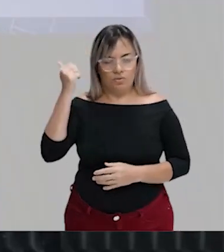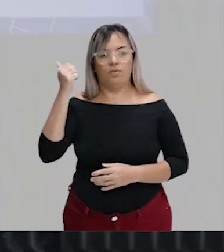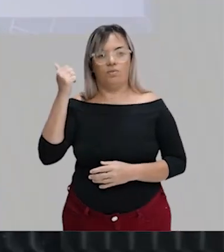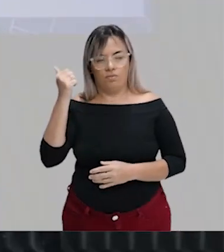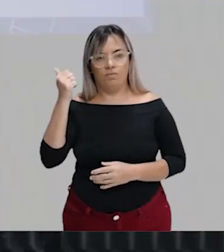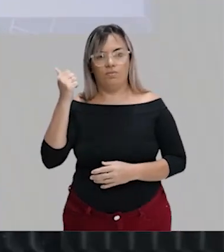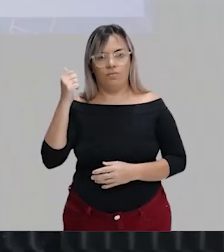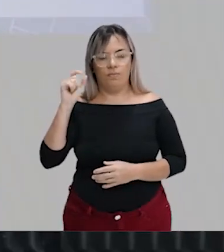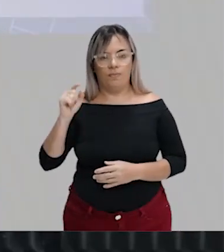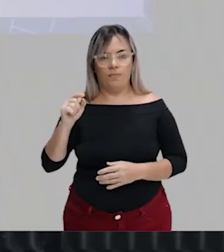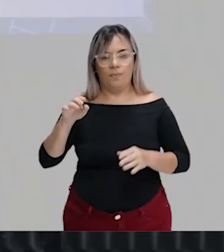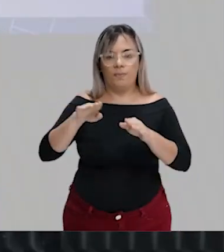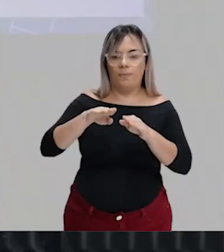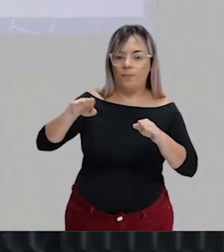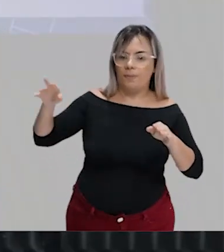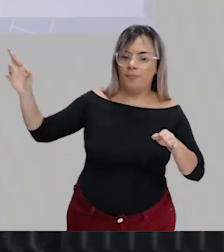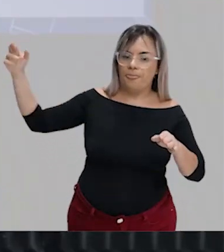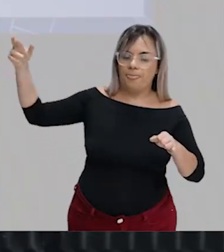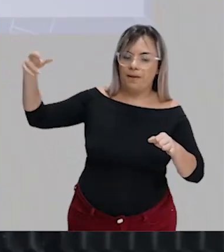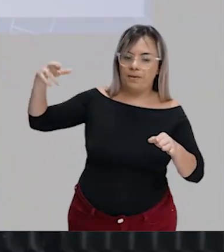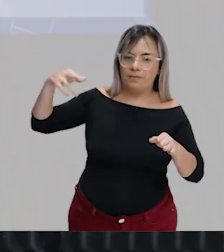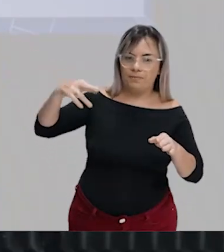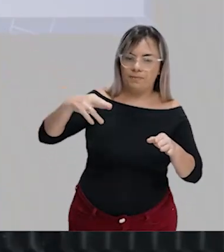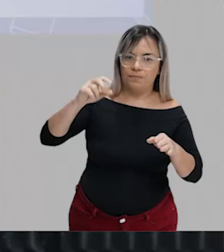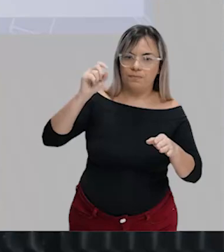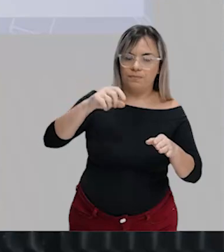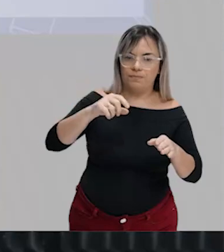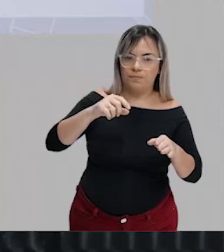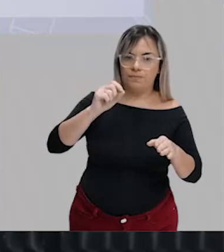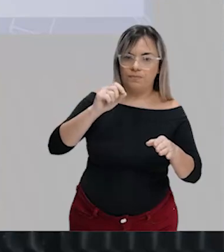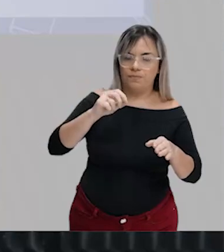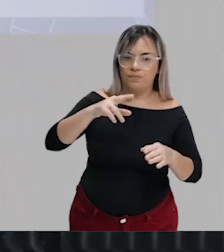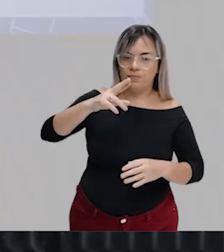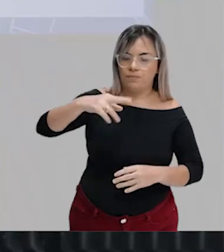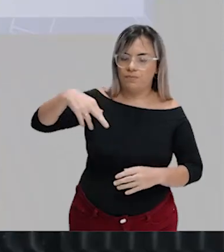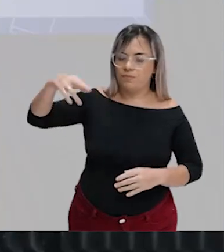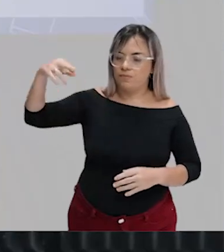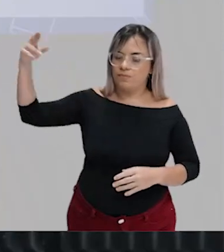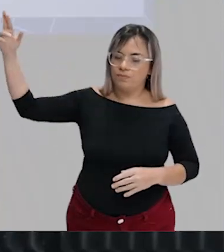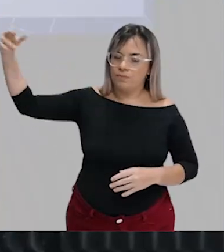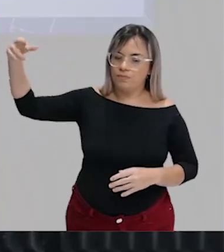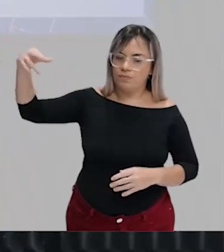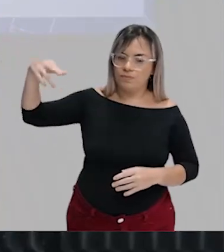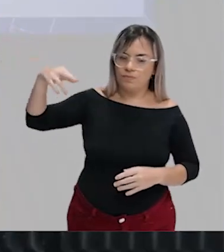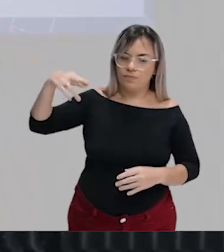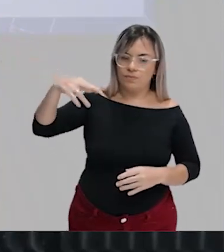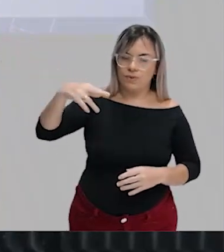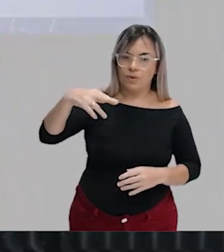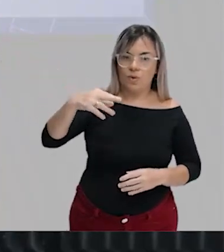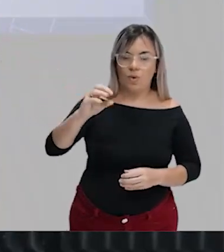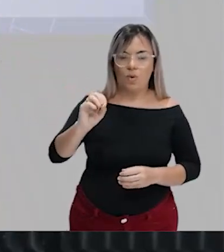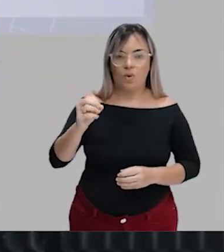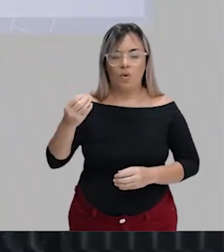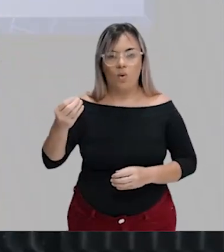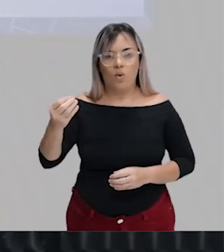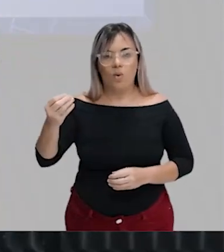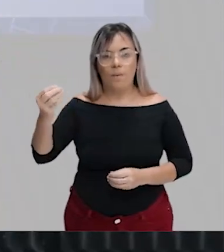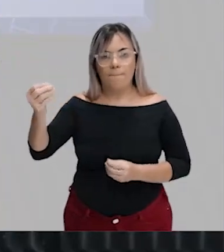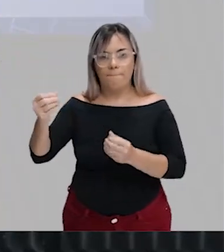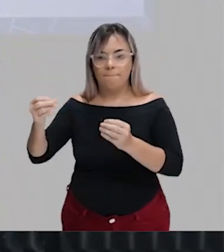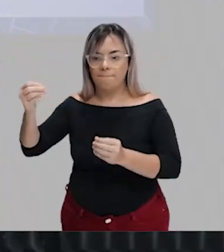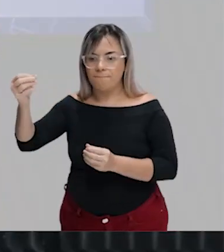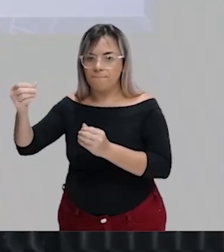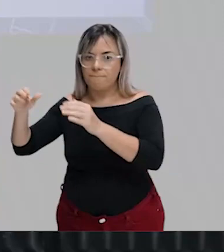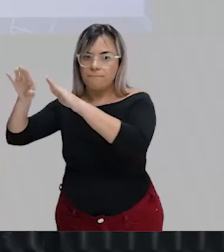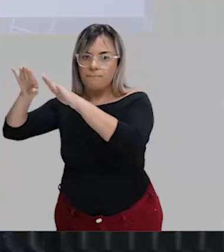comportamento dual. Certo? Ora ela se comporta como onda e ora ela se comporta como partícula. Certo? Mas vamos